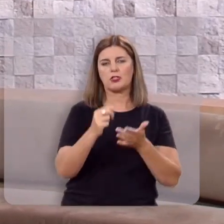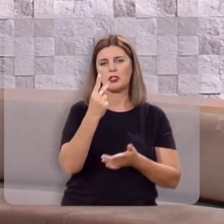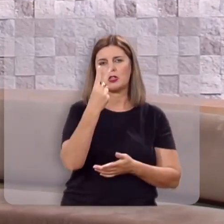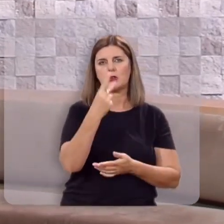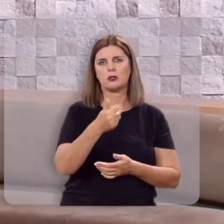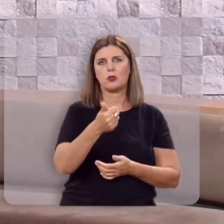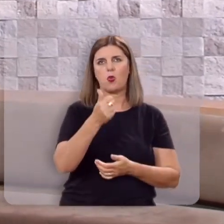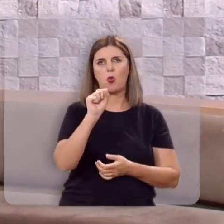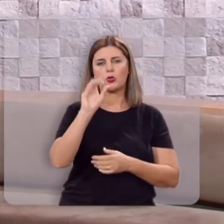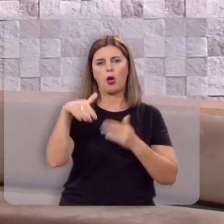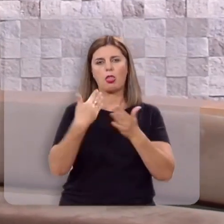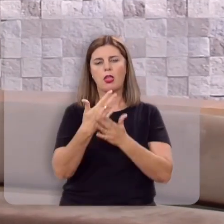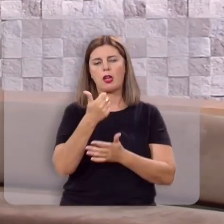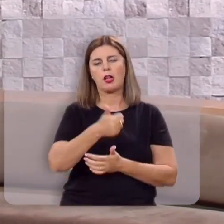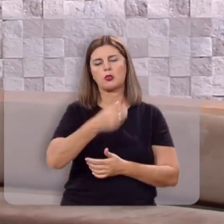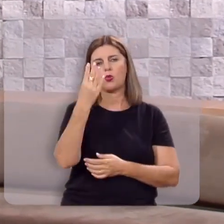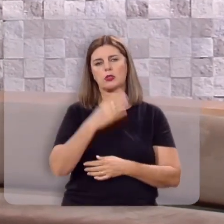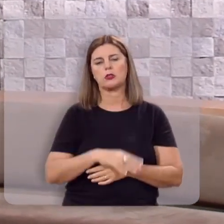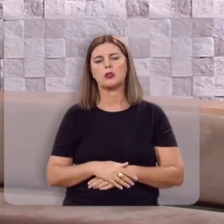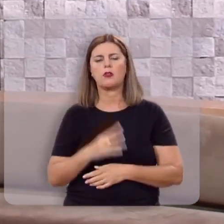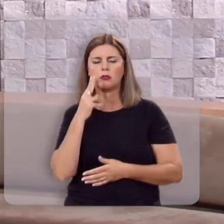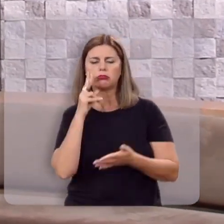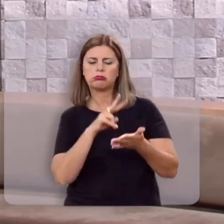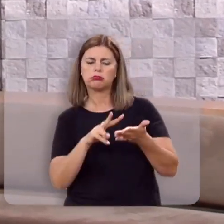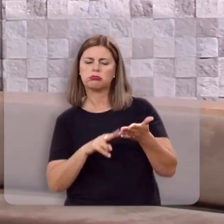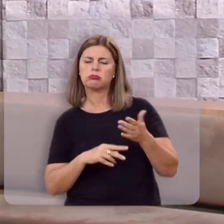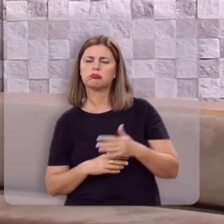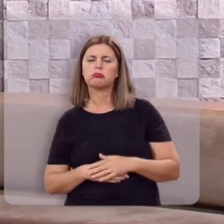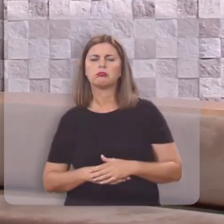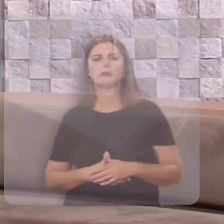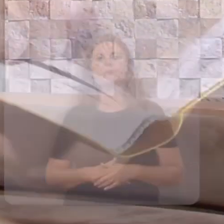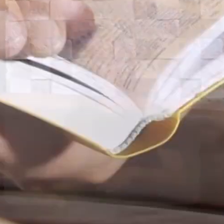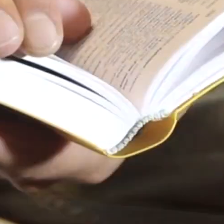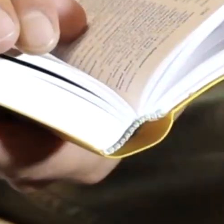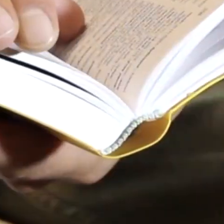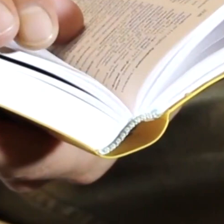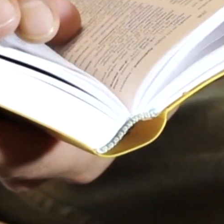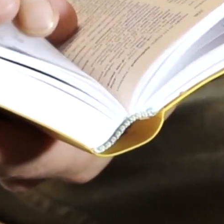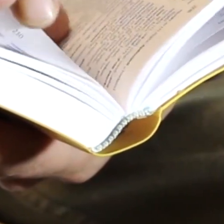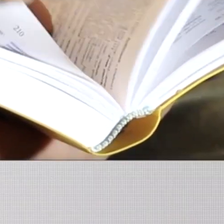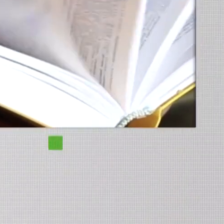8 a 14. Vamos ouvir a leitura deste texto.